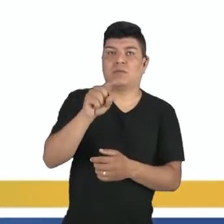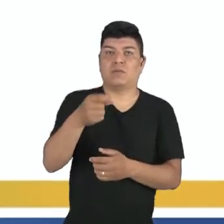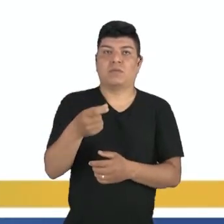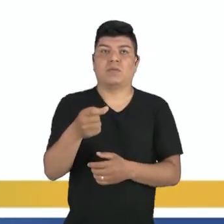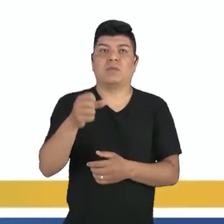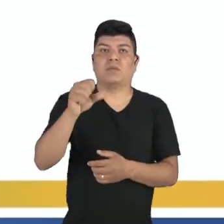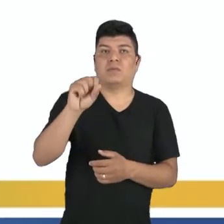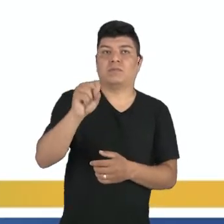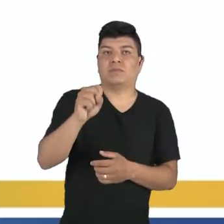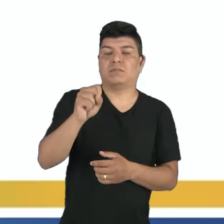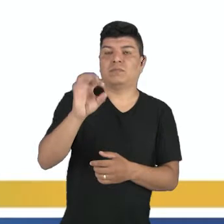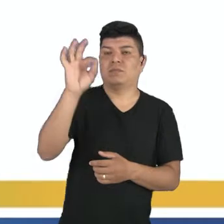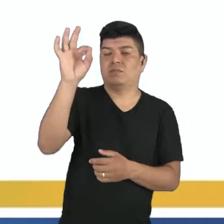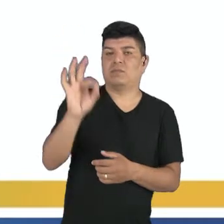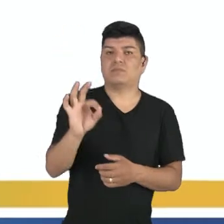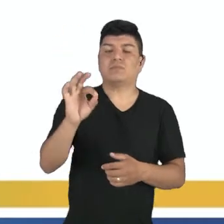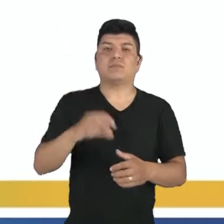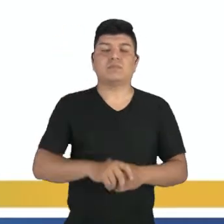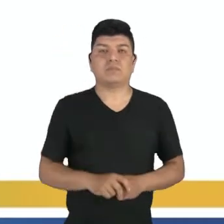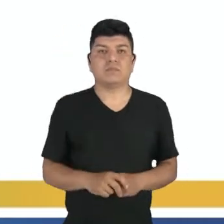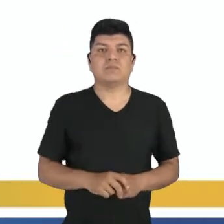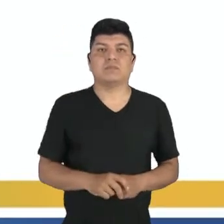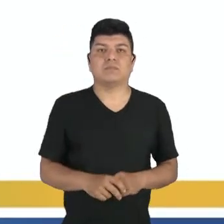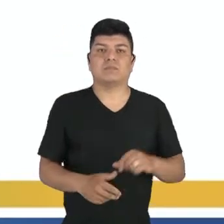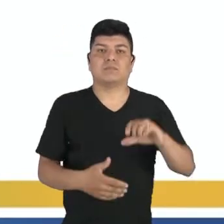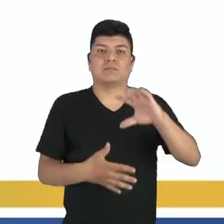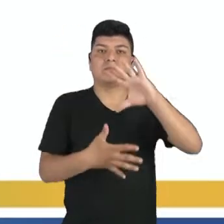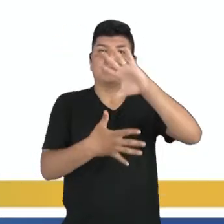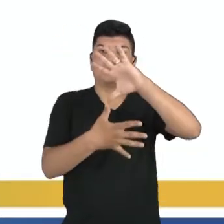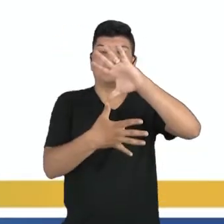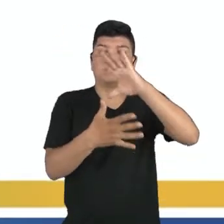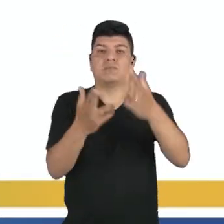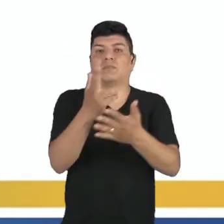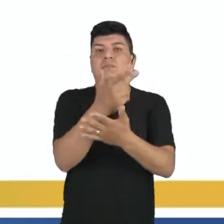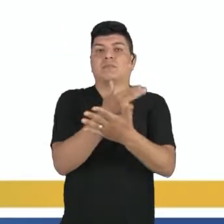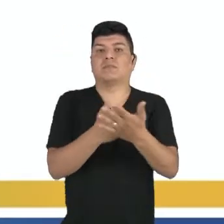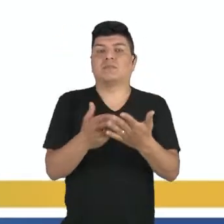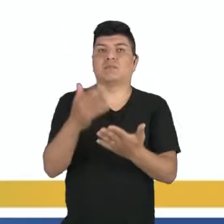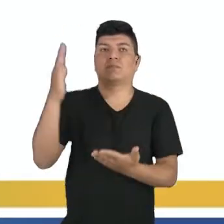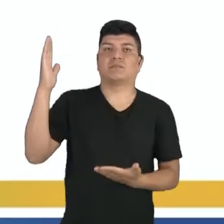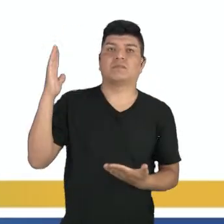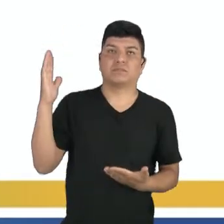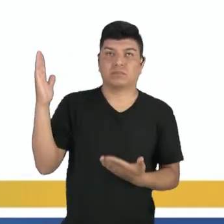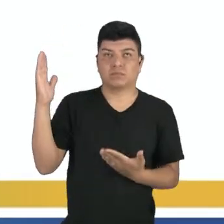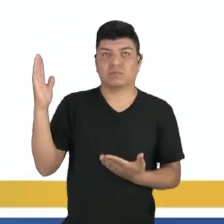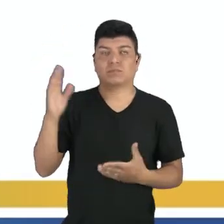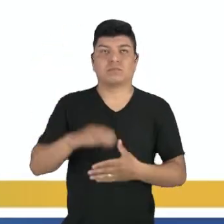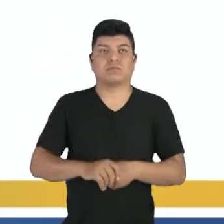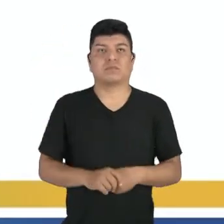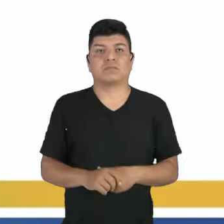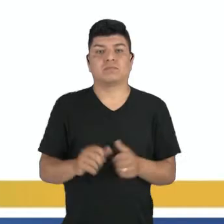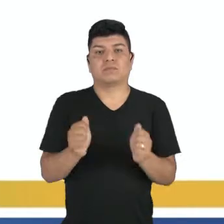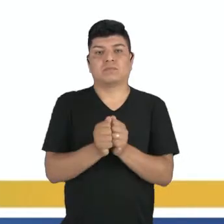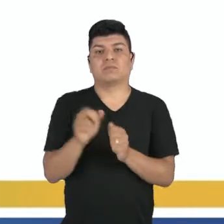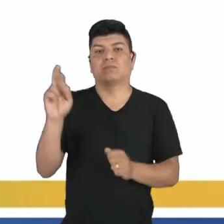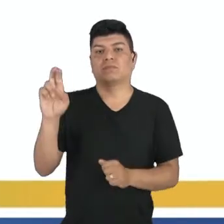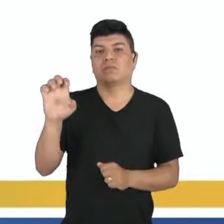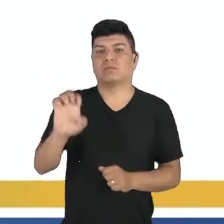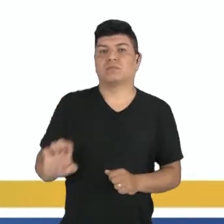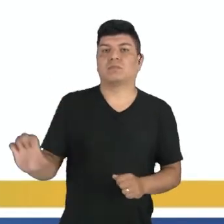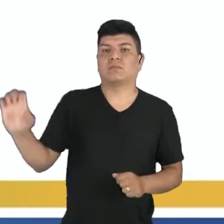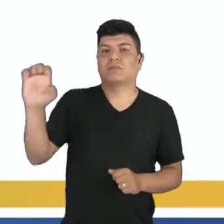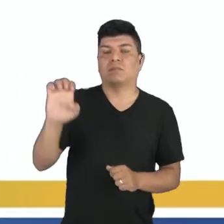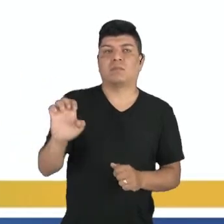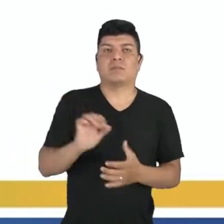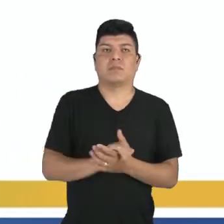49,9 por cento e aí um mapa vamos iniciar a nossa discussão sobre inicialmente é para